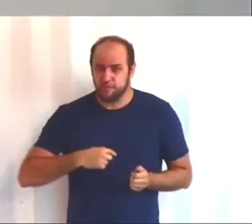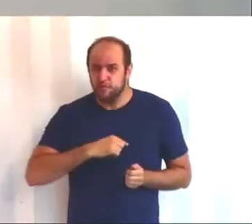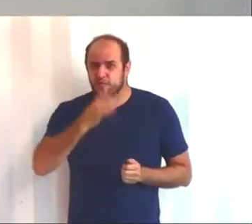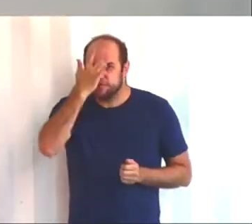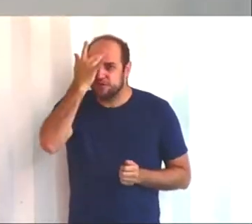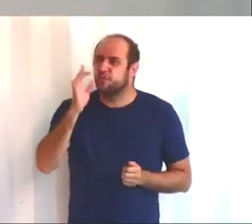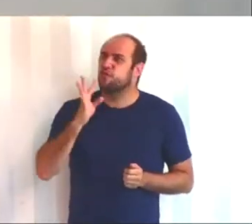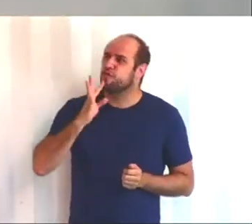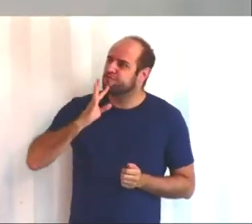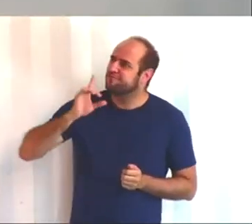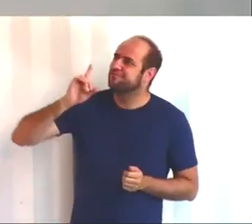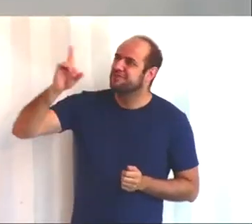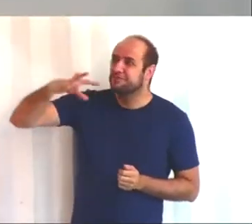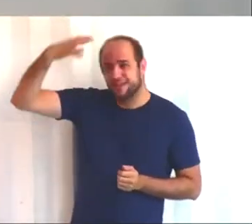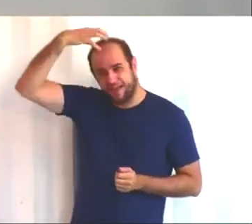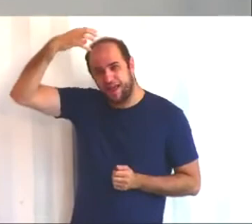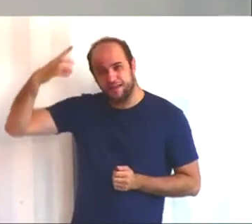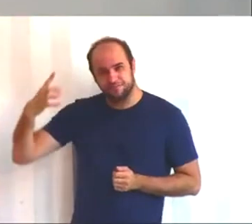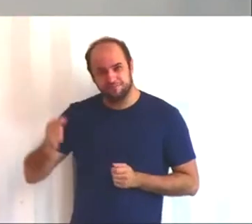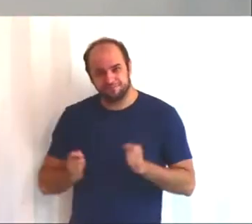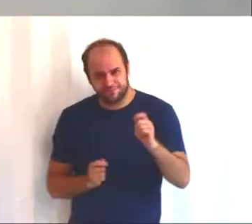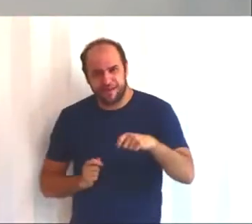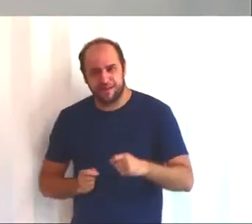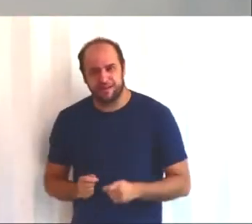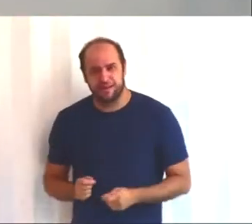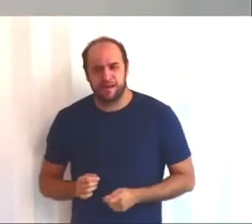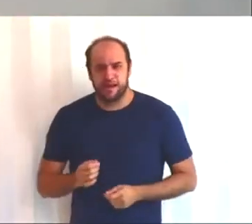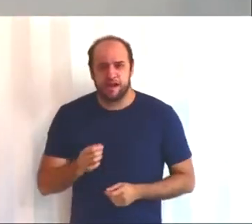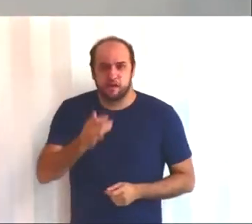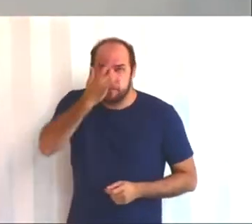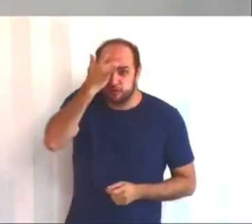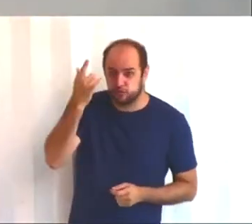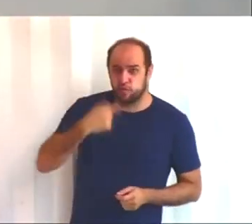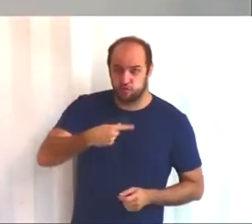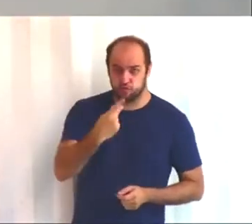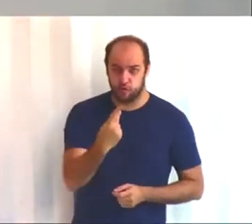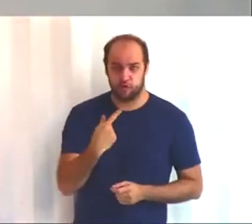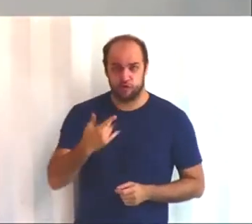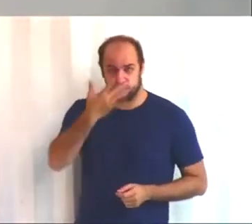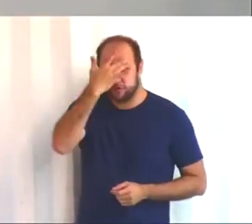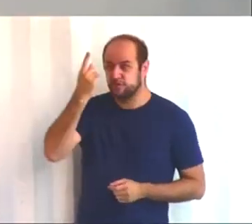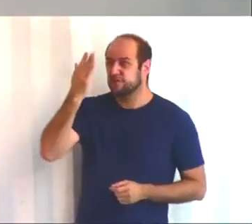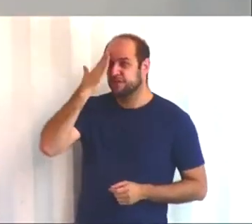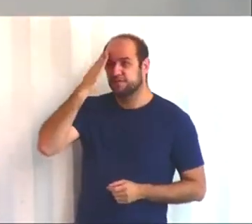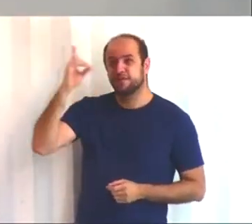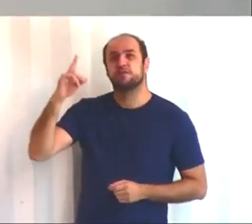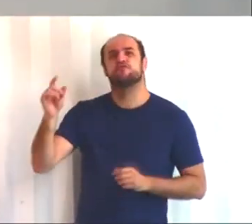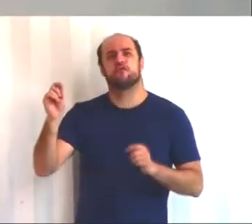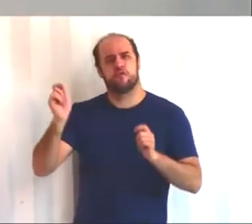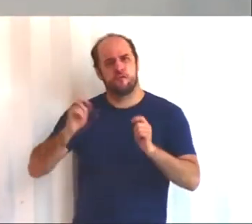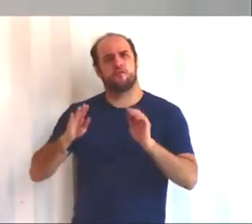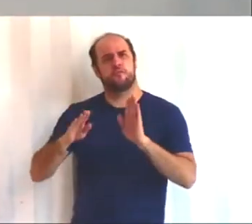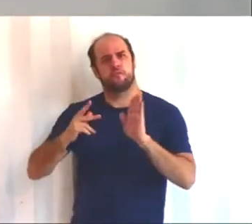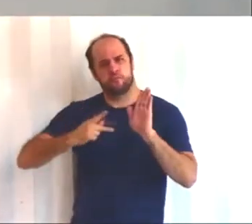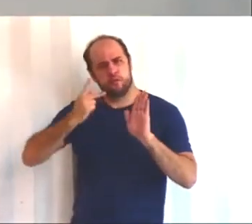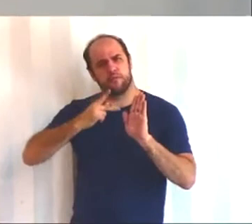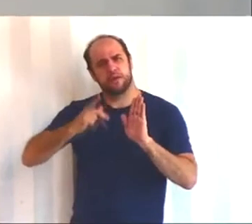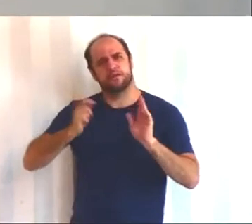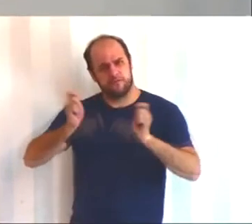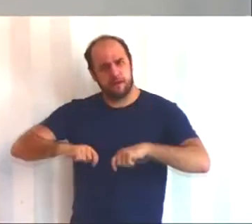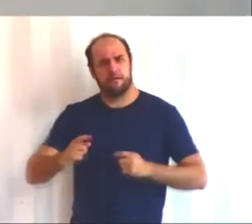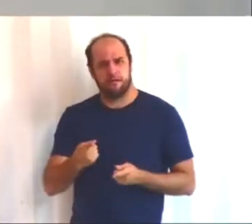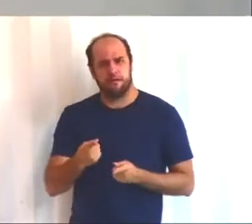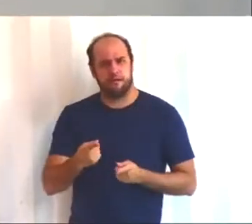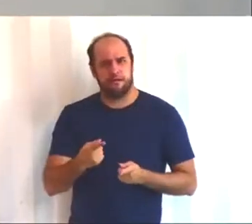que reconhecem Deus como Rei, não é? Nós somos aquelas pessoas que sabem que Ele cumpre os seus desígnios, não sabemos? Nós somos